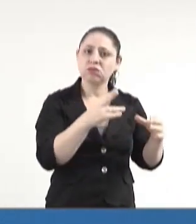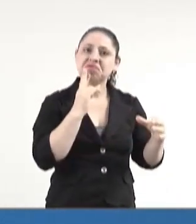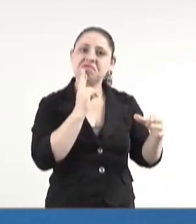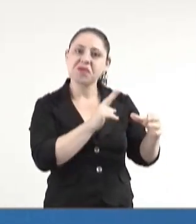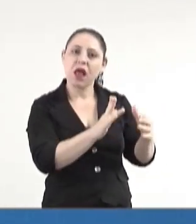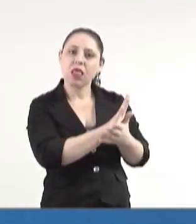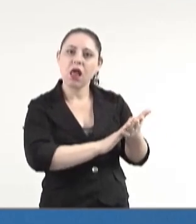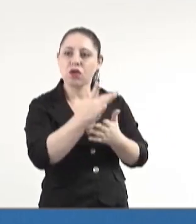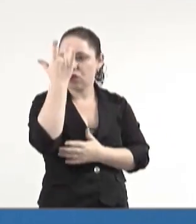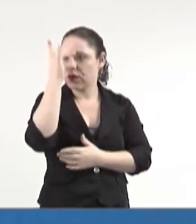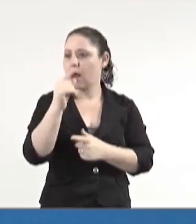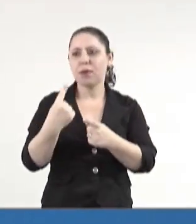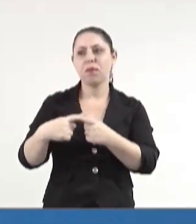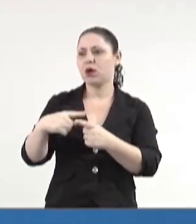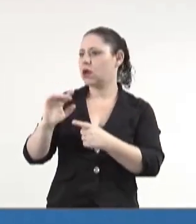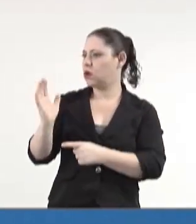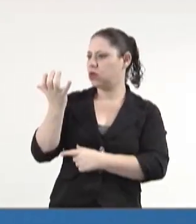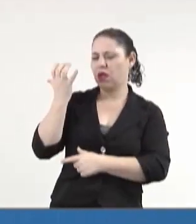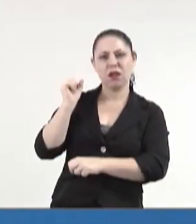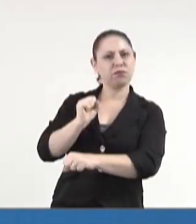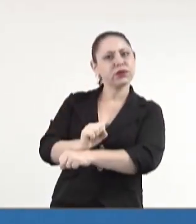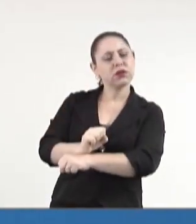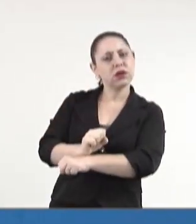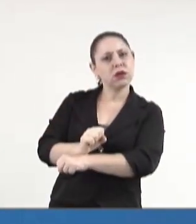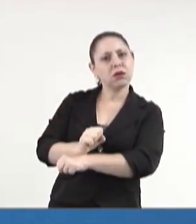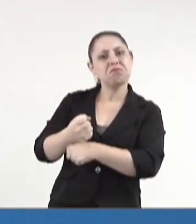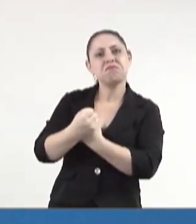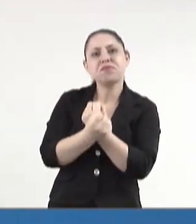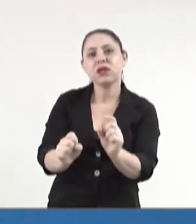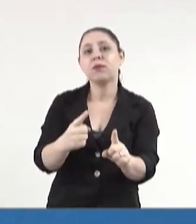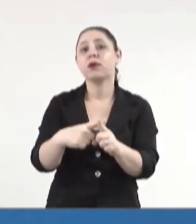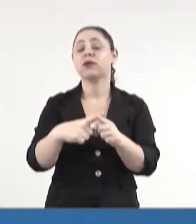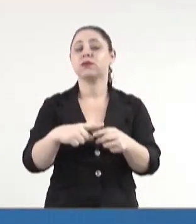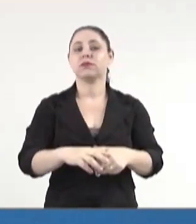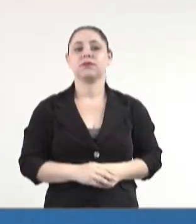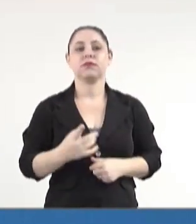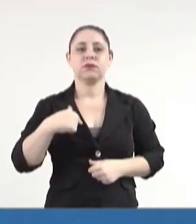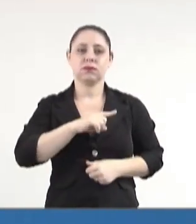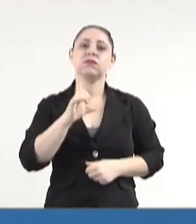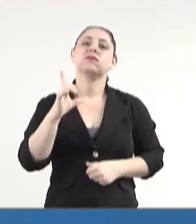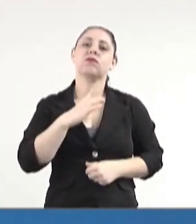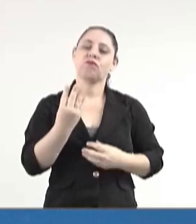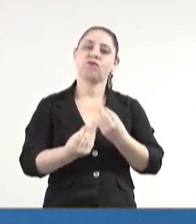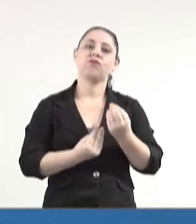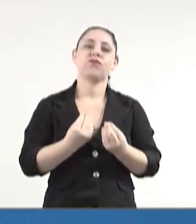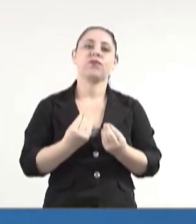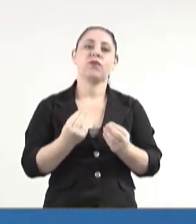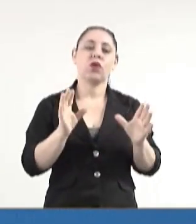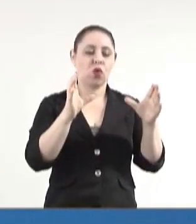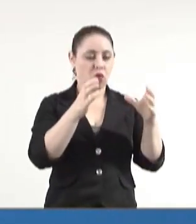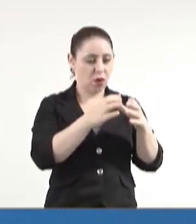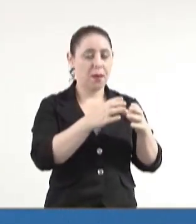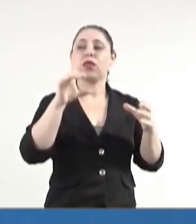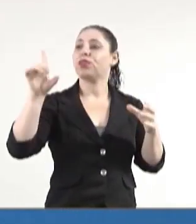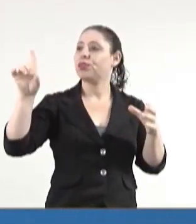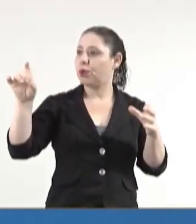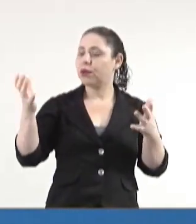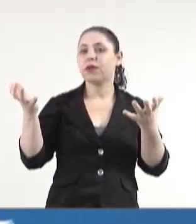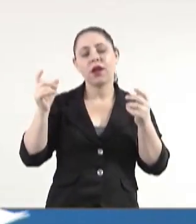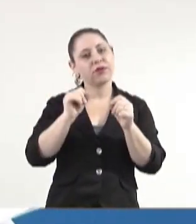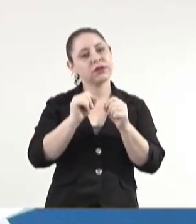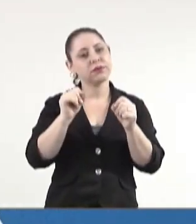na Fundação de Cultura. São mais de 52 milhões do governo federal que está na Fundação de Cultura e